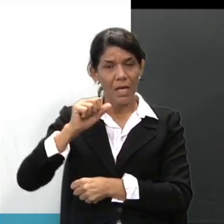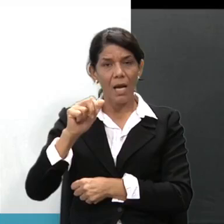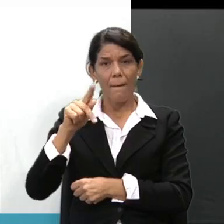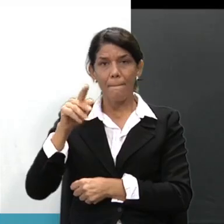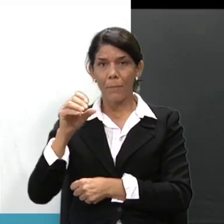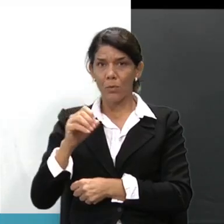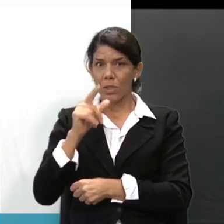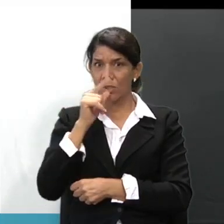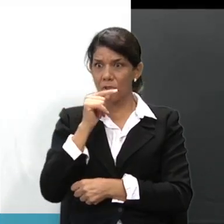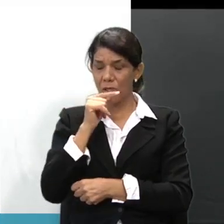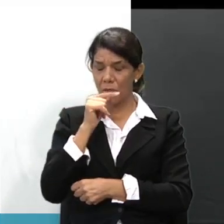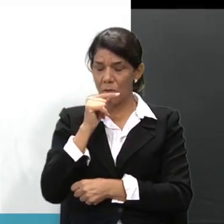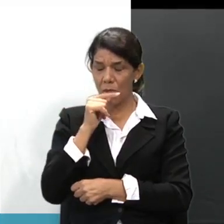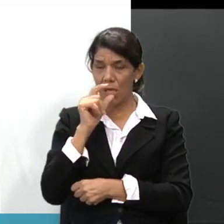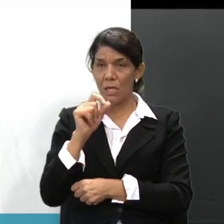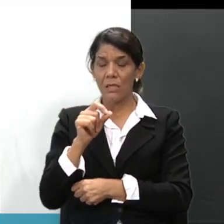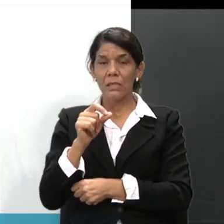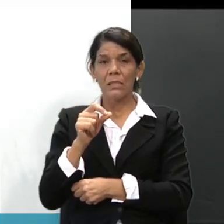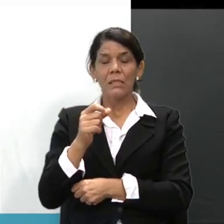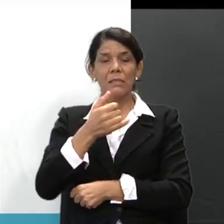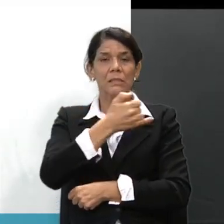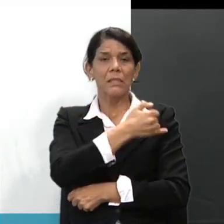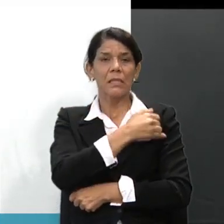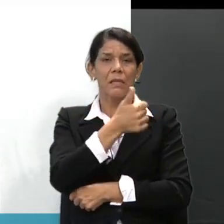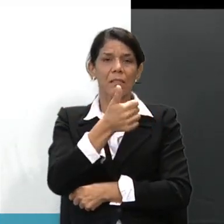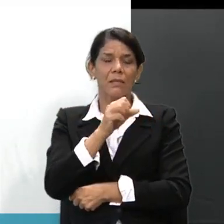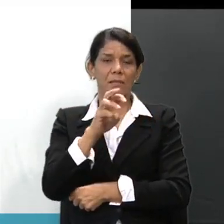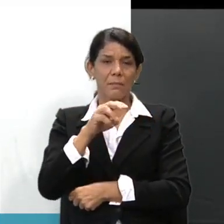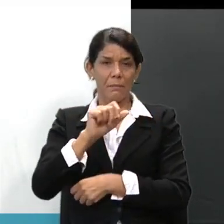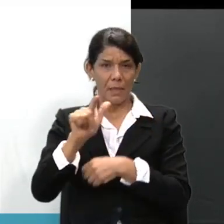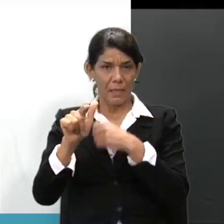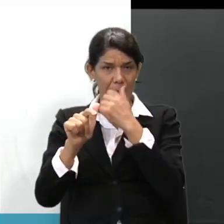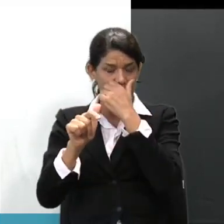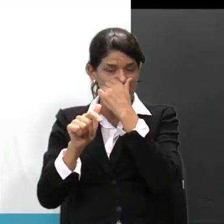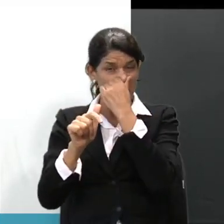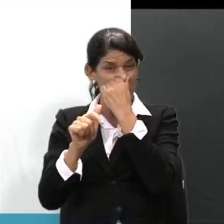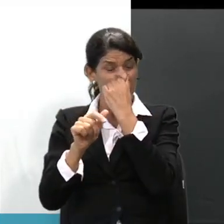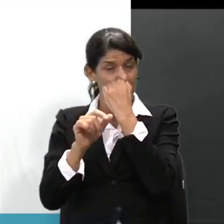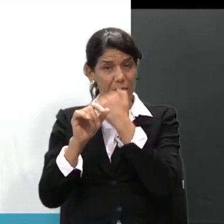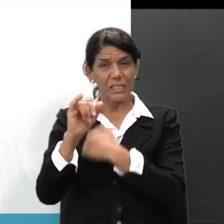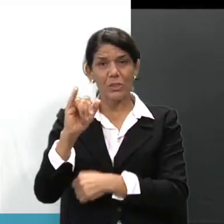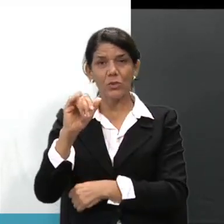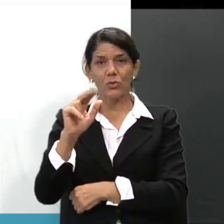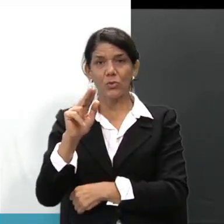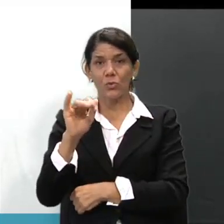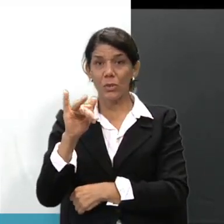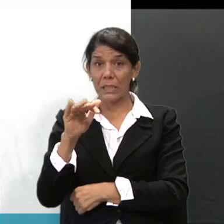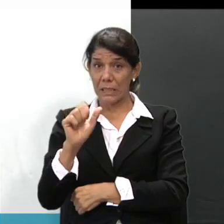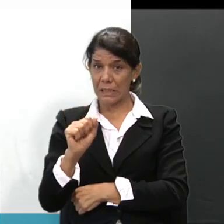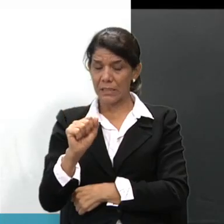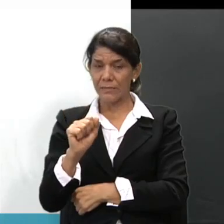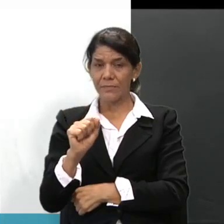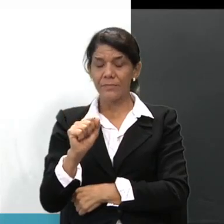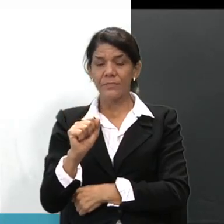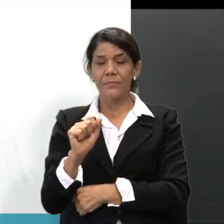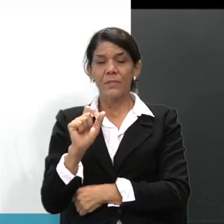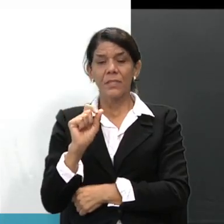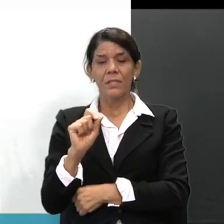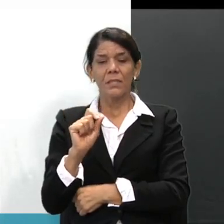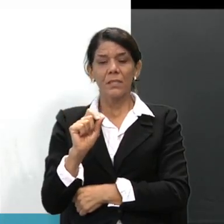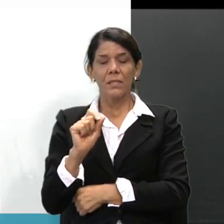de água destilada, seringa de 10 ml, seringa de insulina graduada em unidades quando